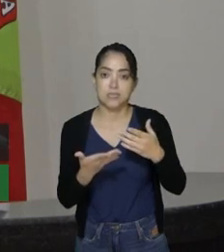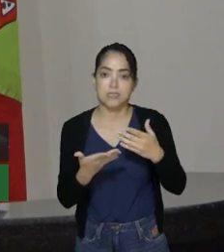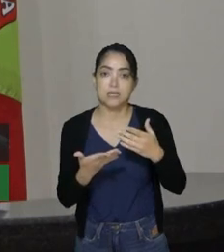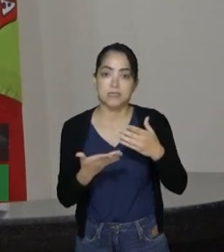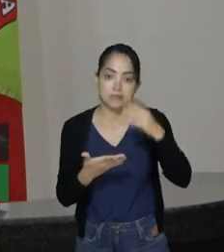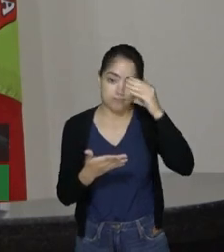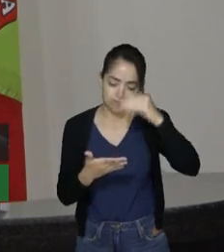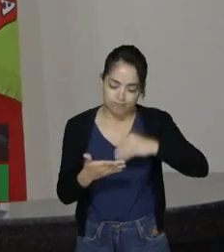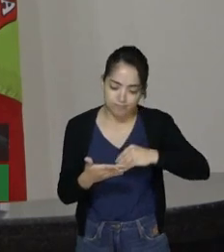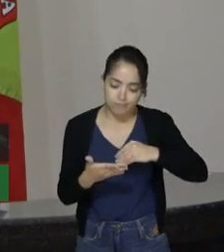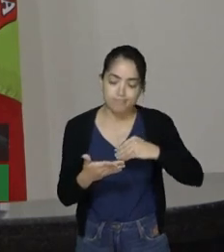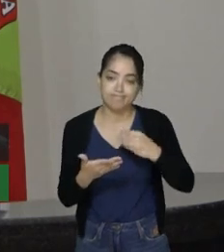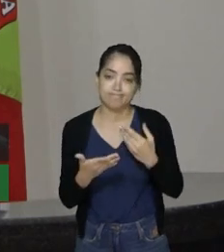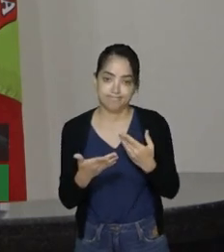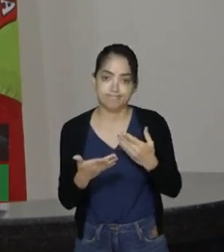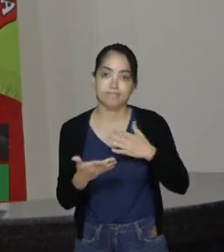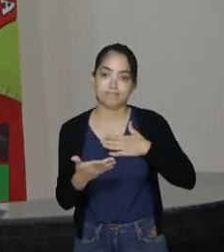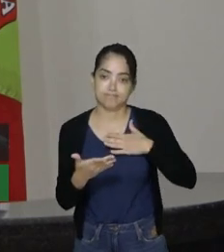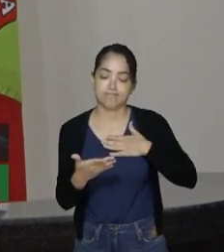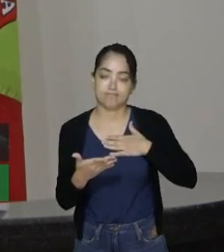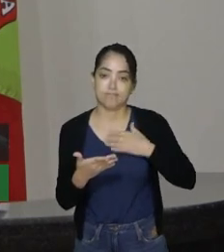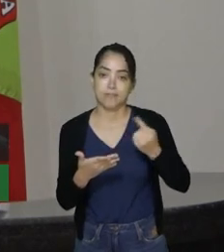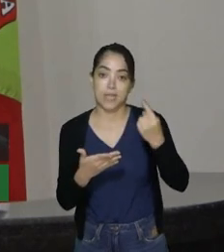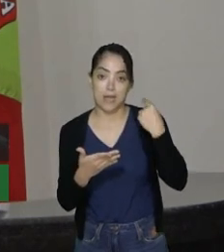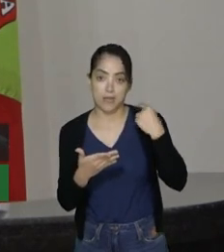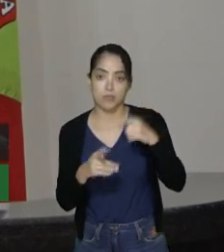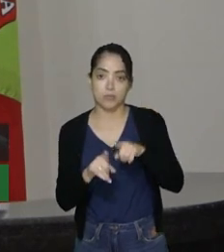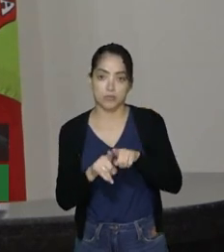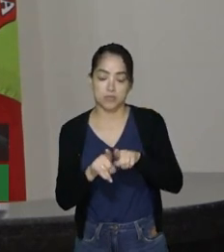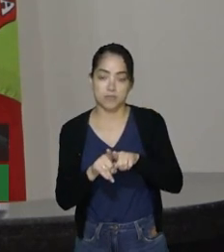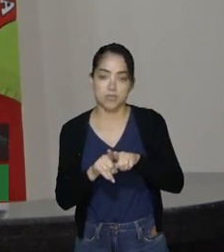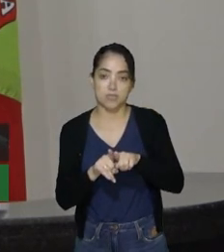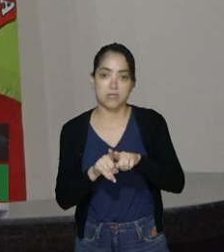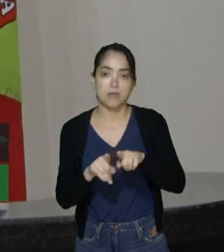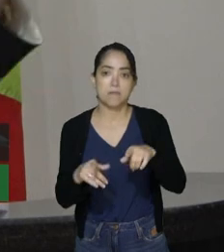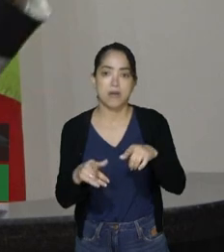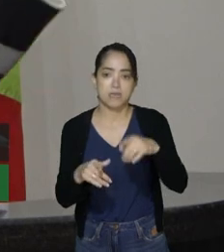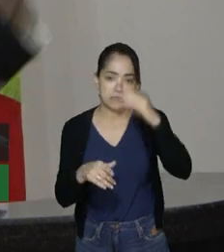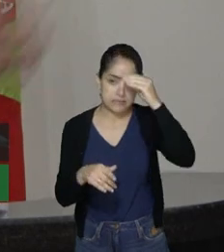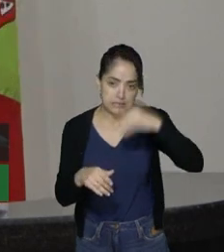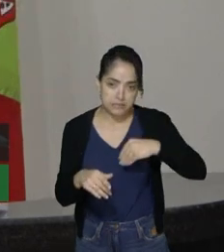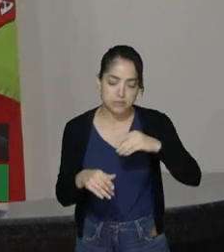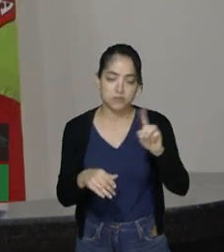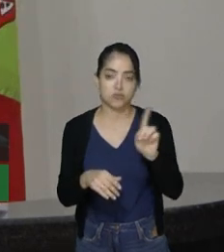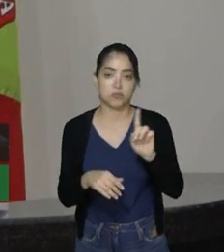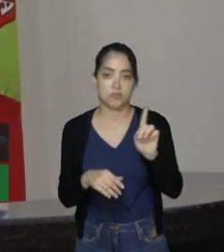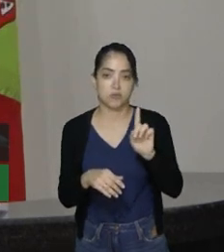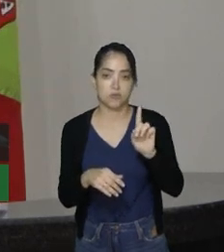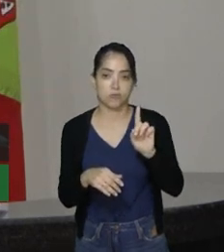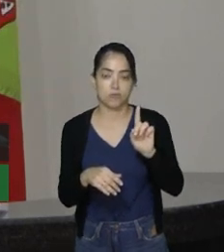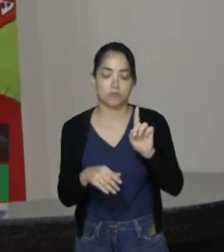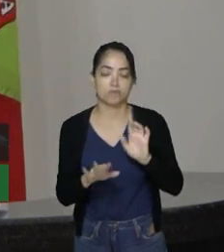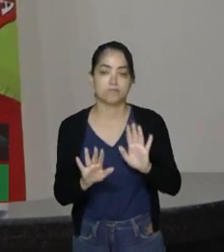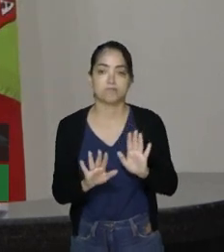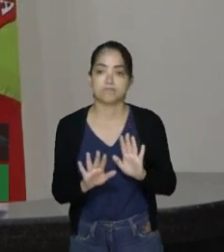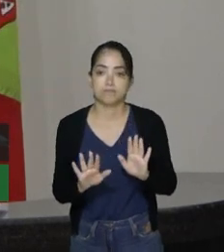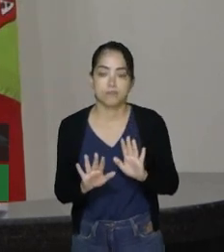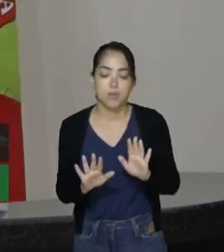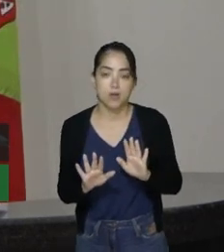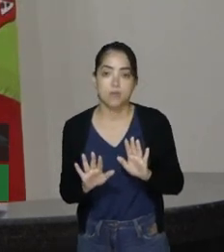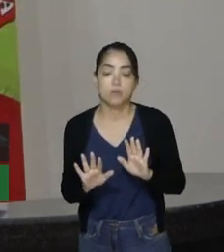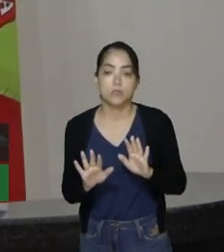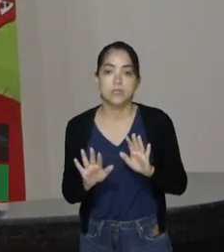essa pequena grande decepção, eu também tive. Mas não me curvei. Já estou terminando. Mas não me curvei